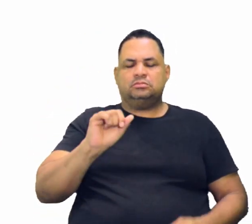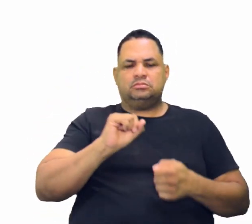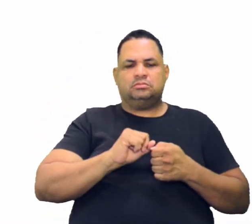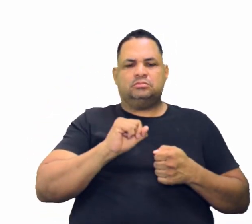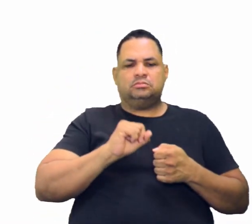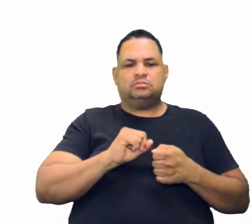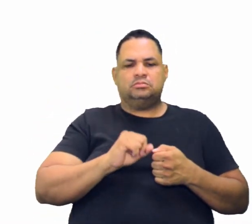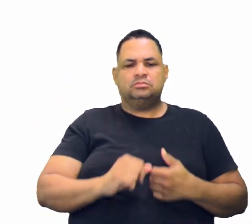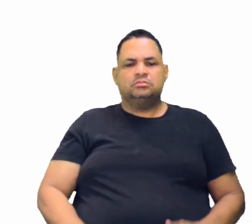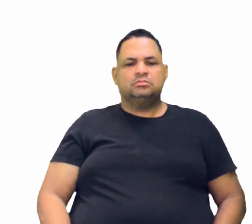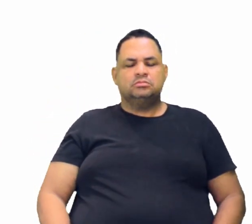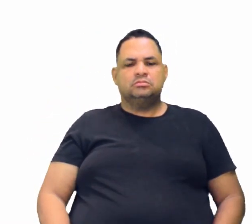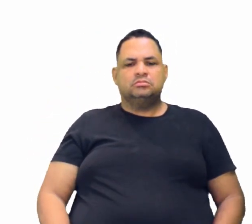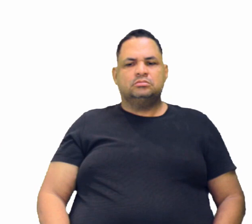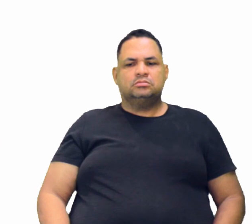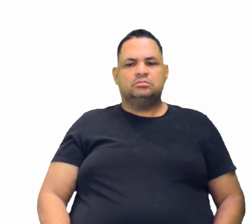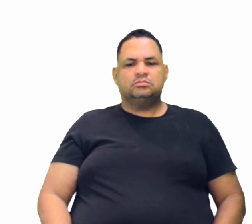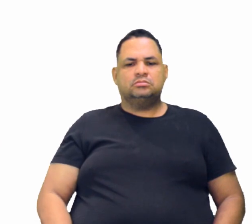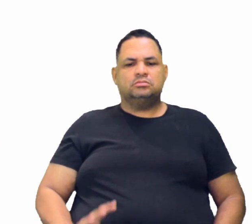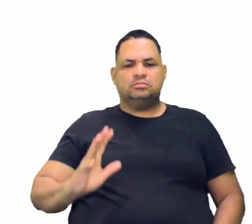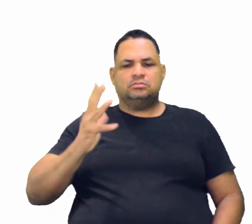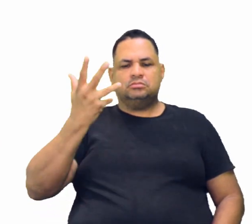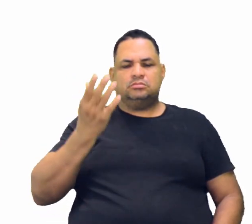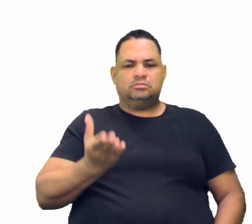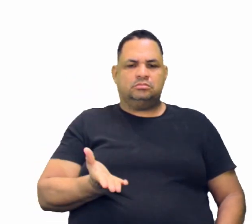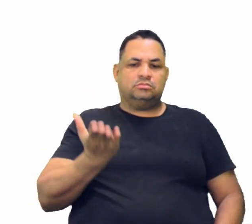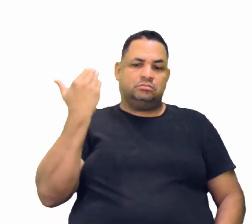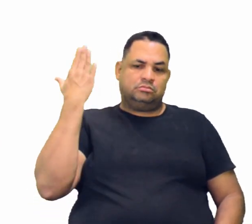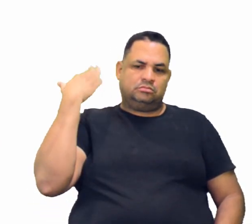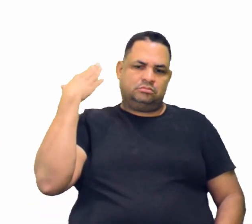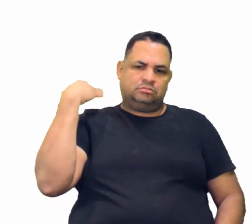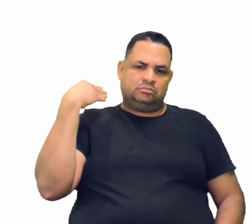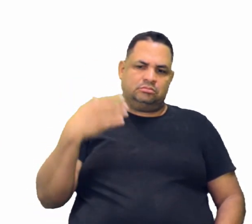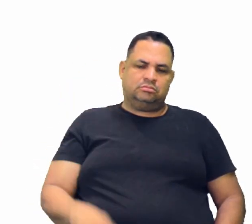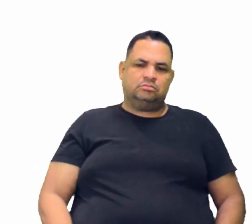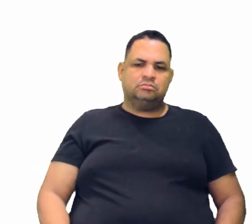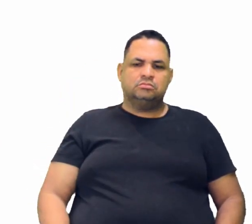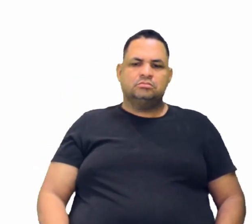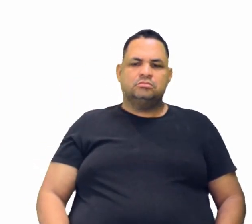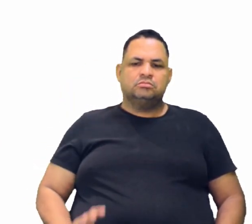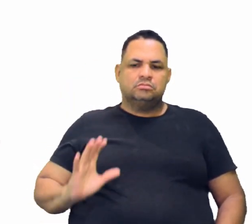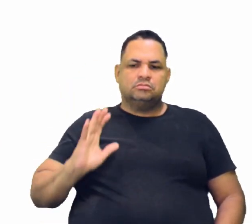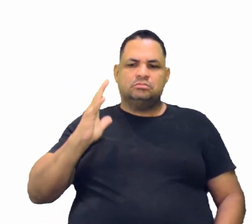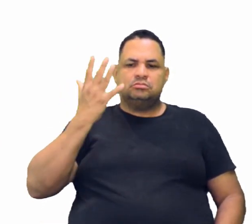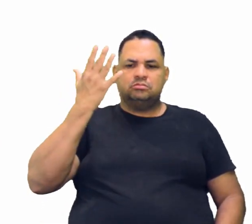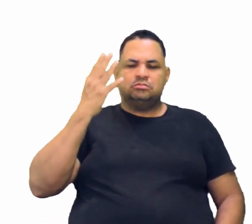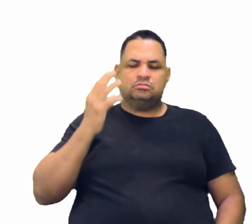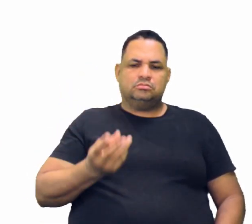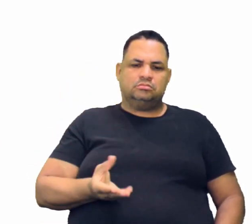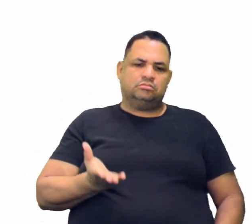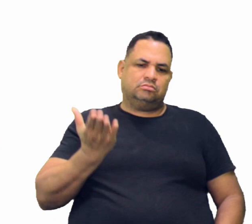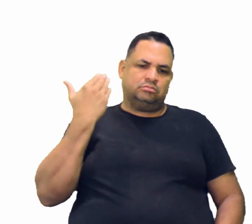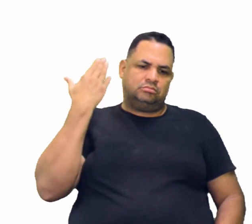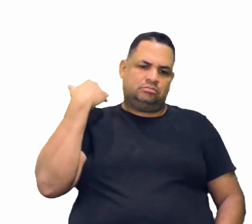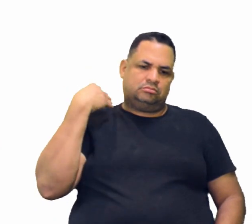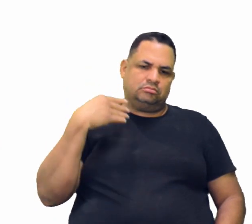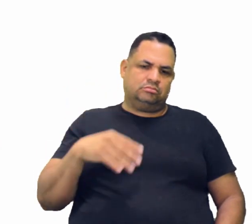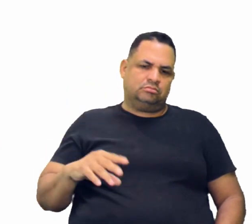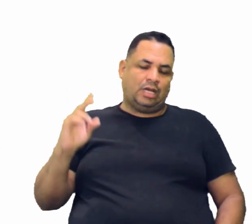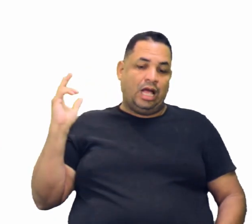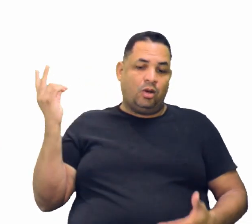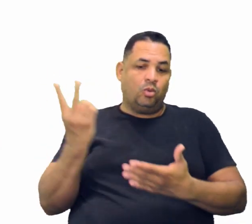ó. Indicando o tempo passado, tempo decorrido. Tá?